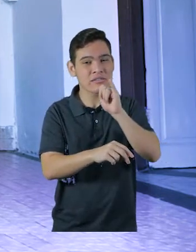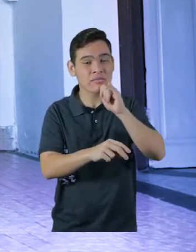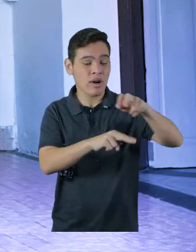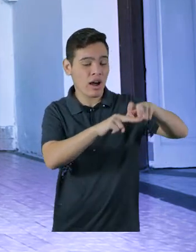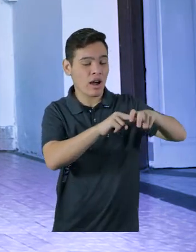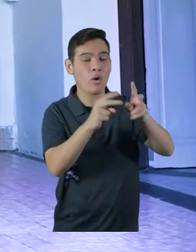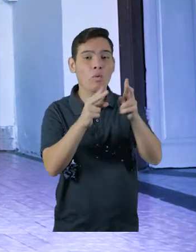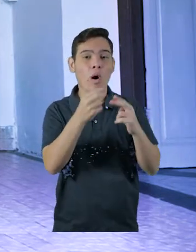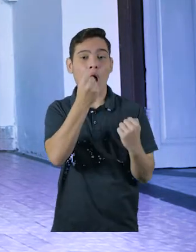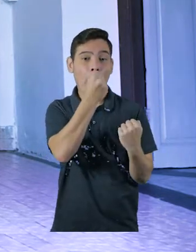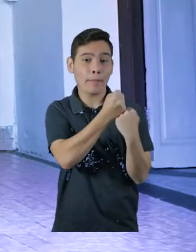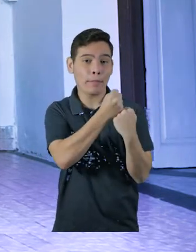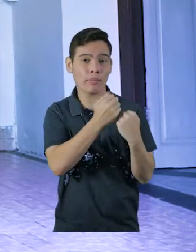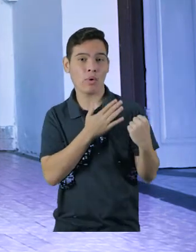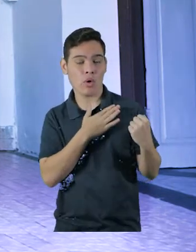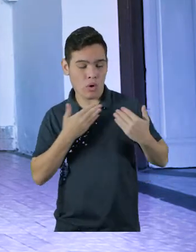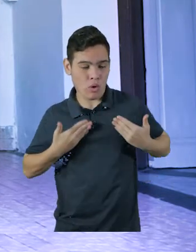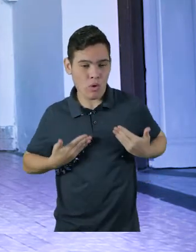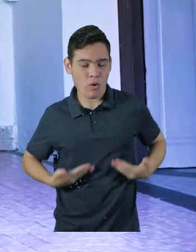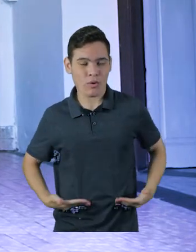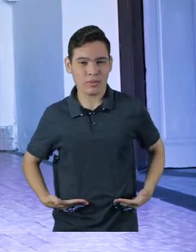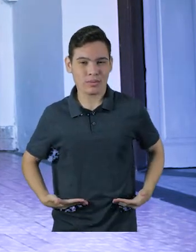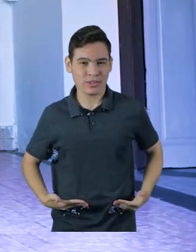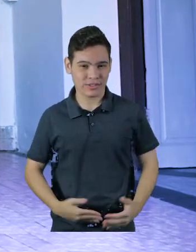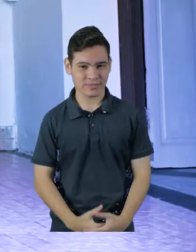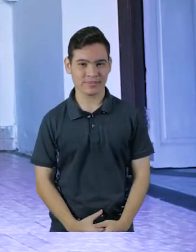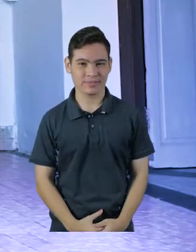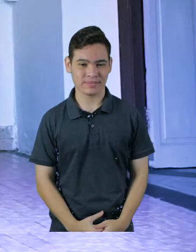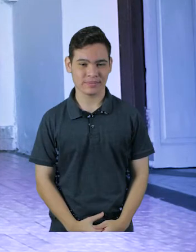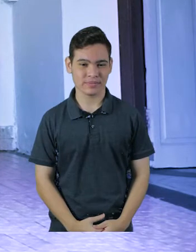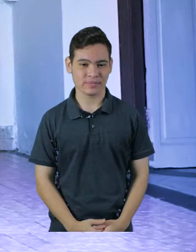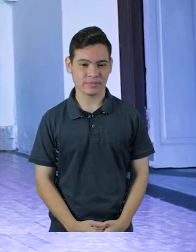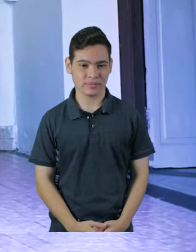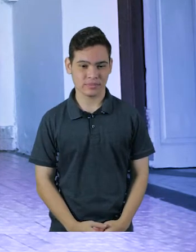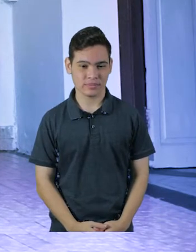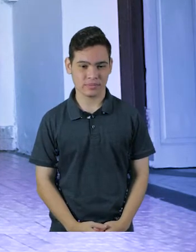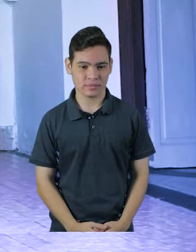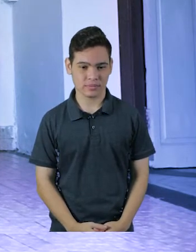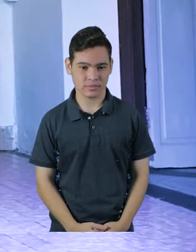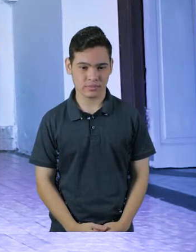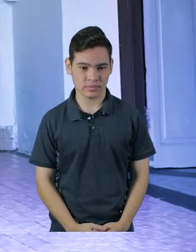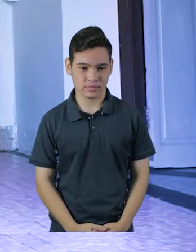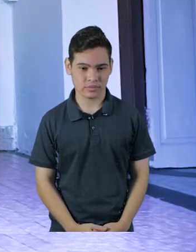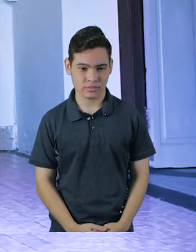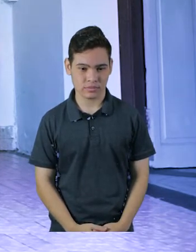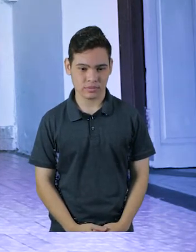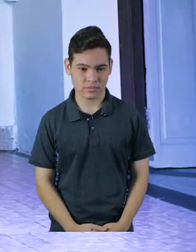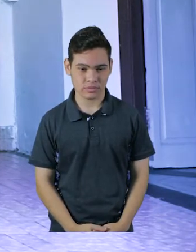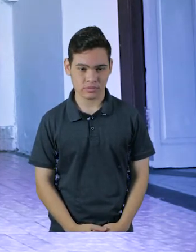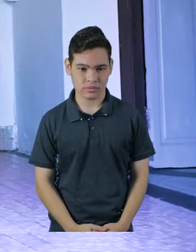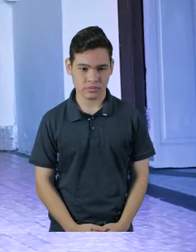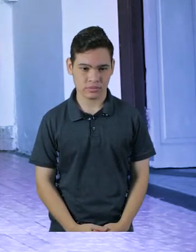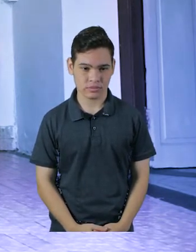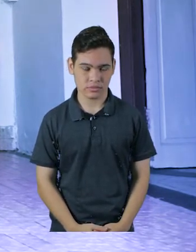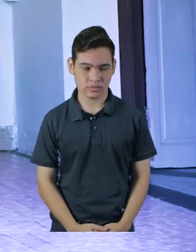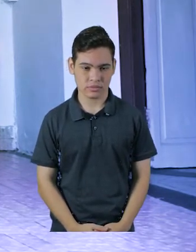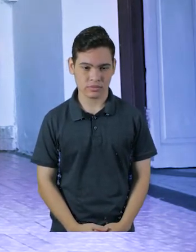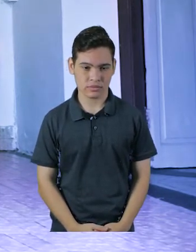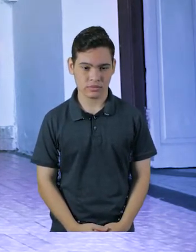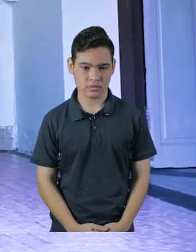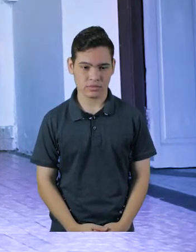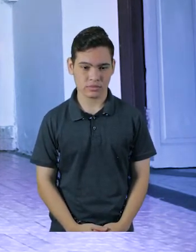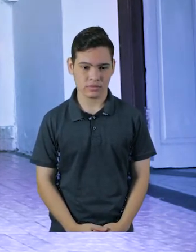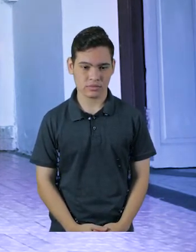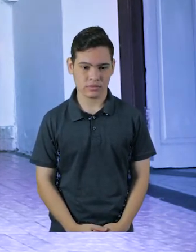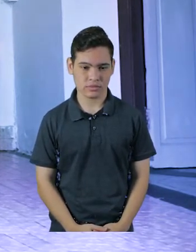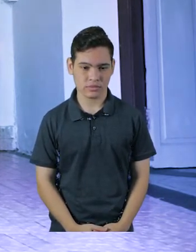aqui a cadeira. Então eu começo a pôr o meu peso e brincar, né, com as